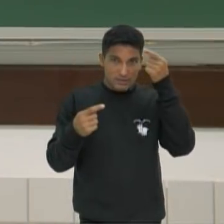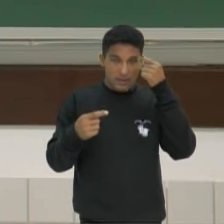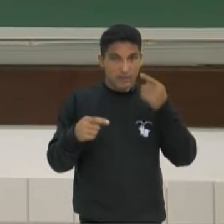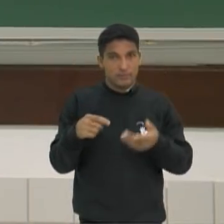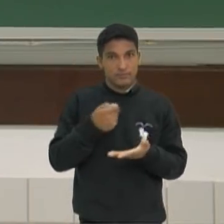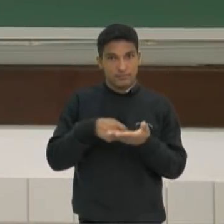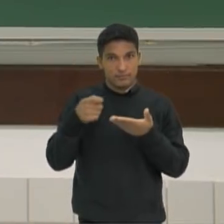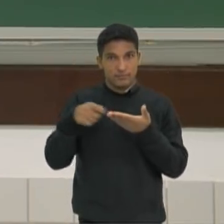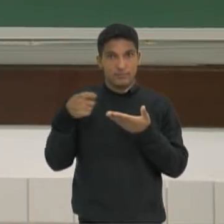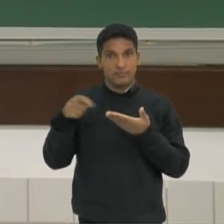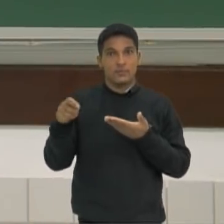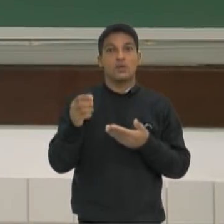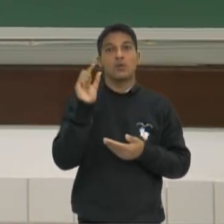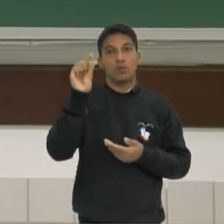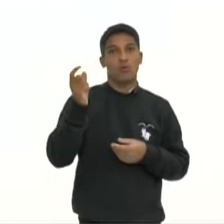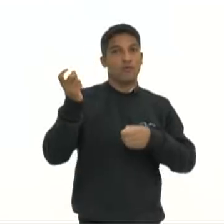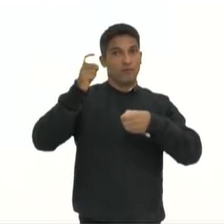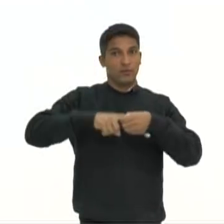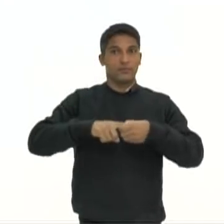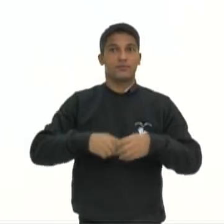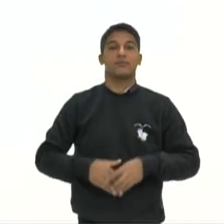essa atividade, e a gente já retorna.